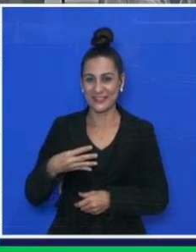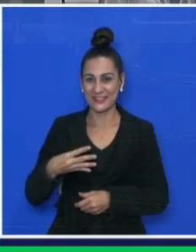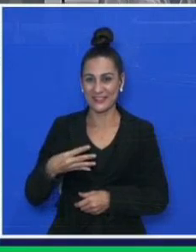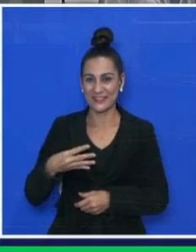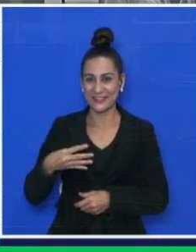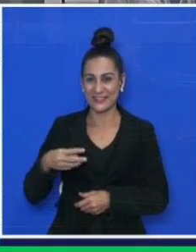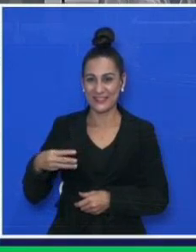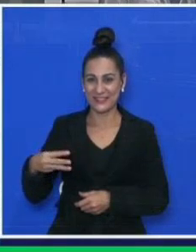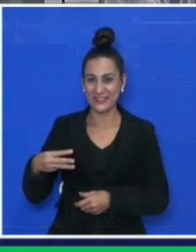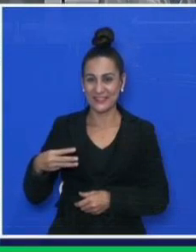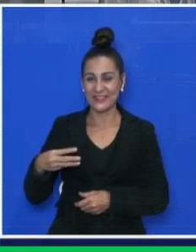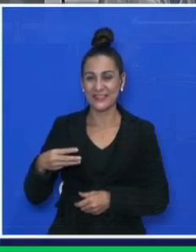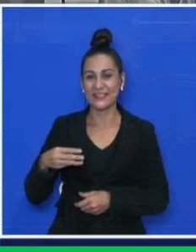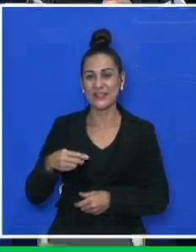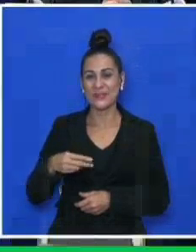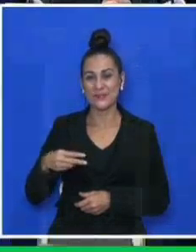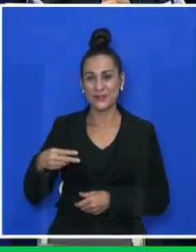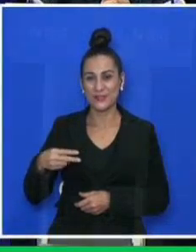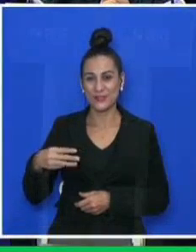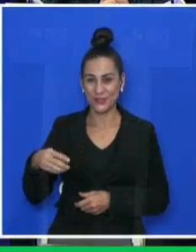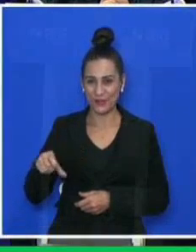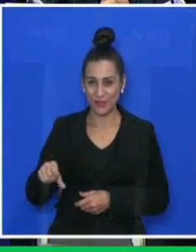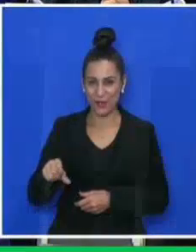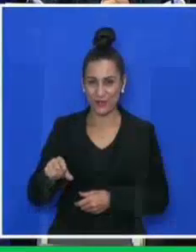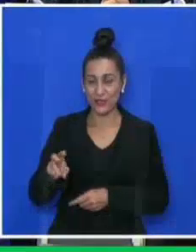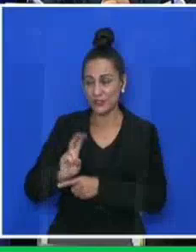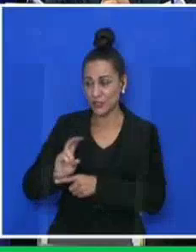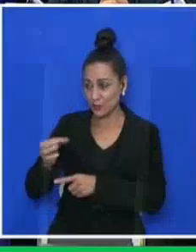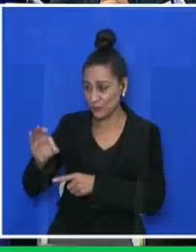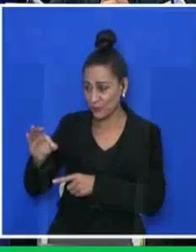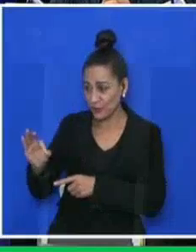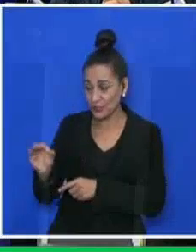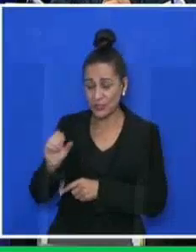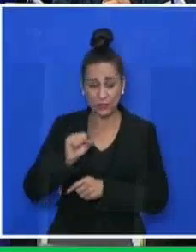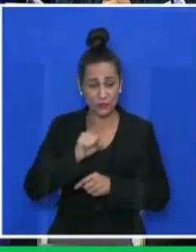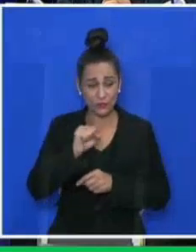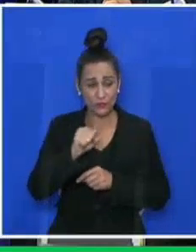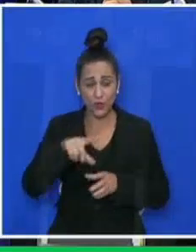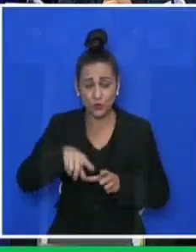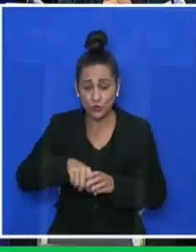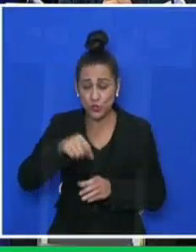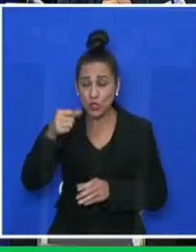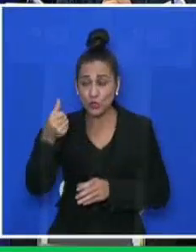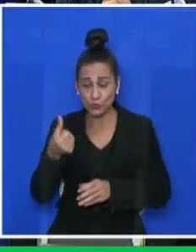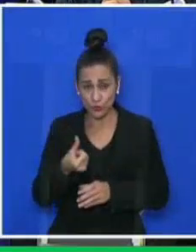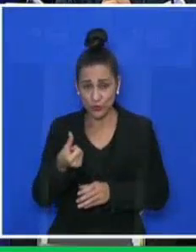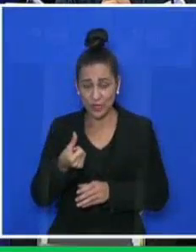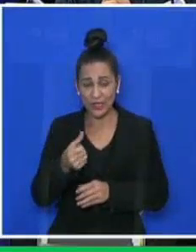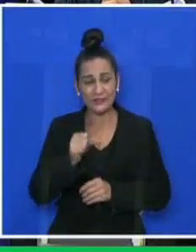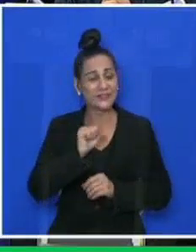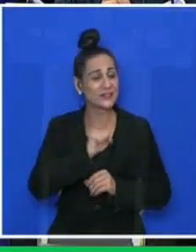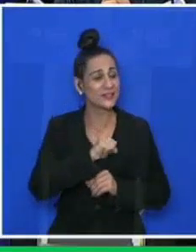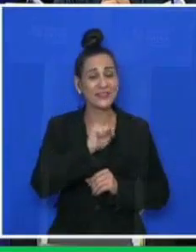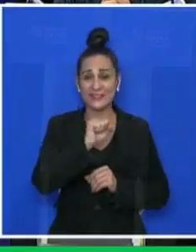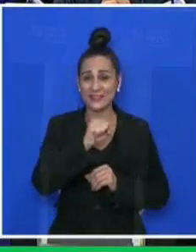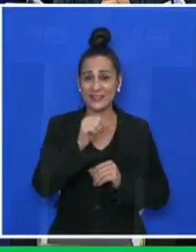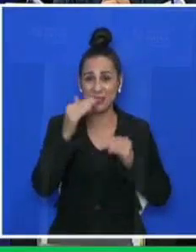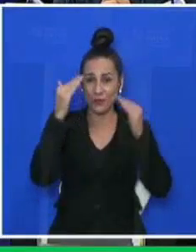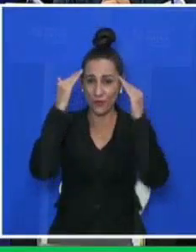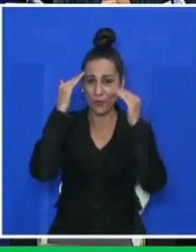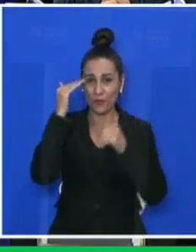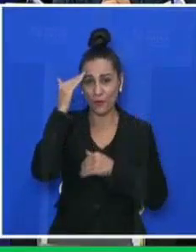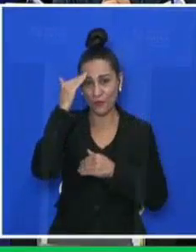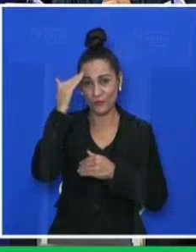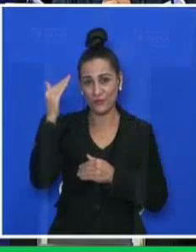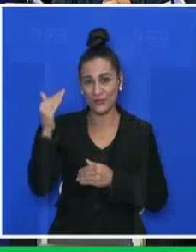18, 43 e 29. Por favor, senhoras auditoras, as senhoras confirmam os seis números sorteados? Sim, confirmo.